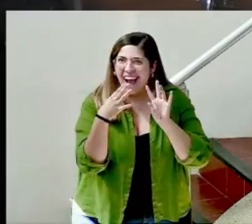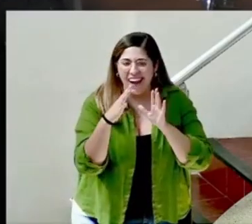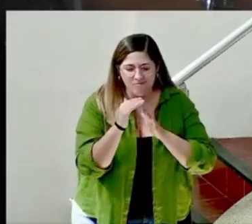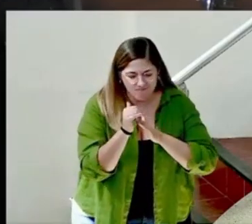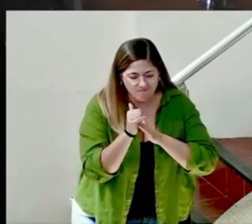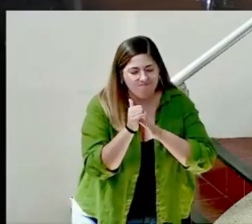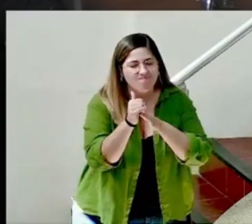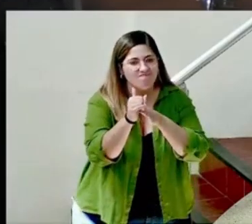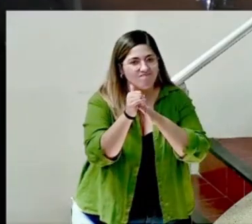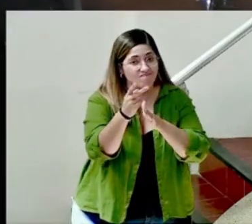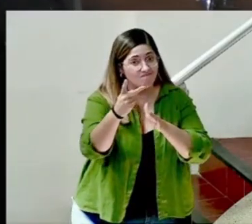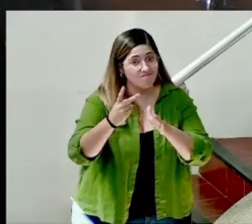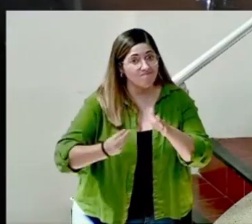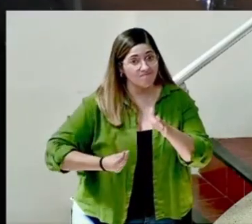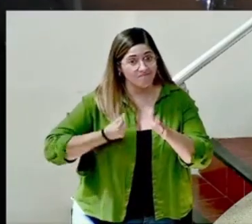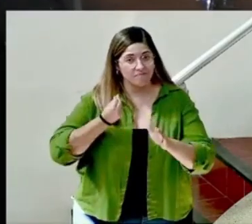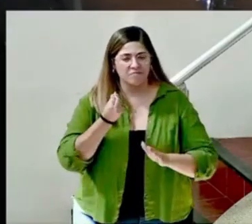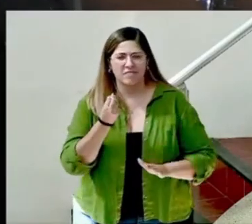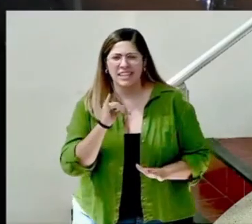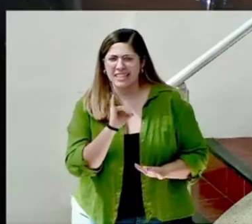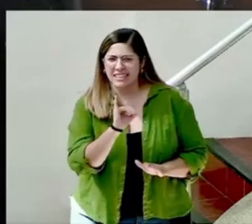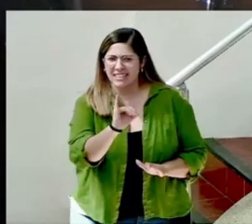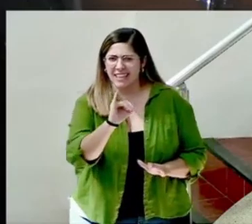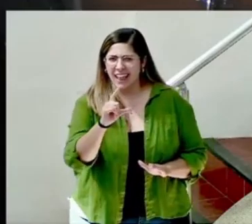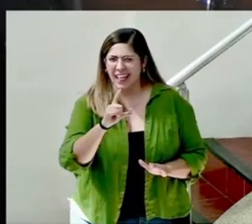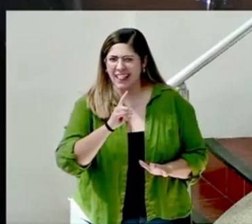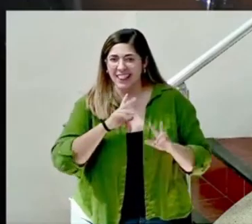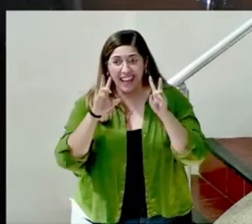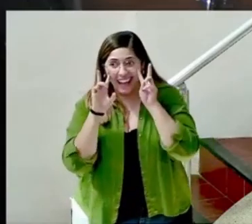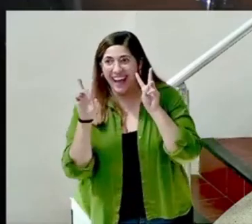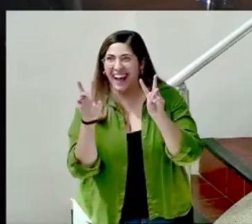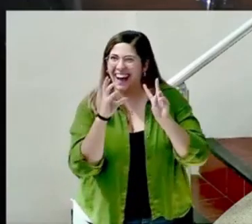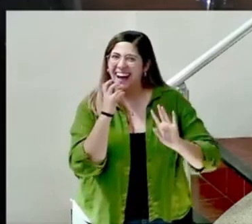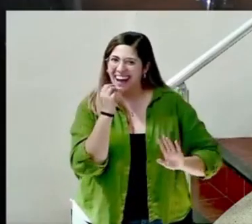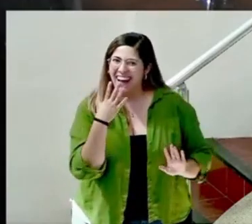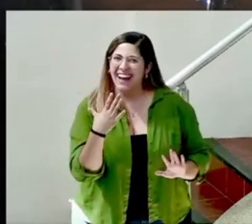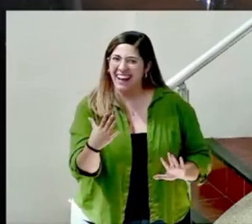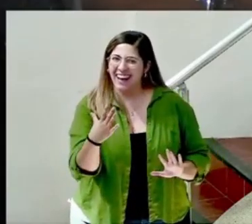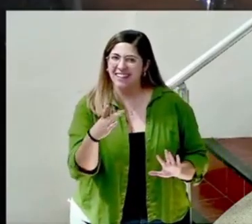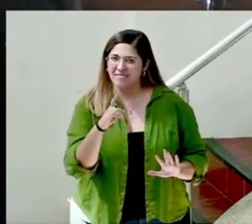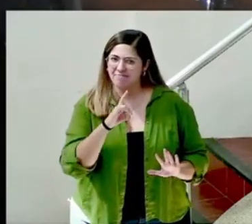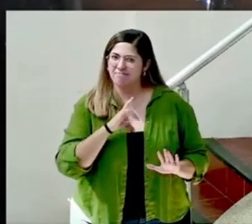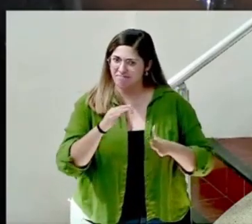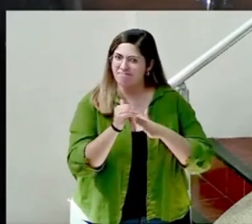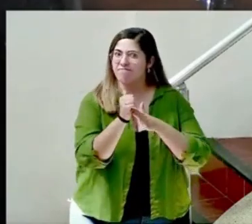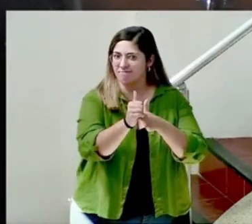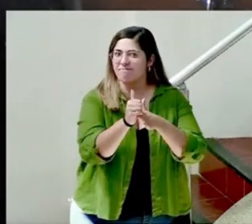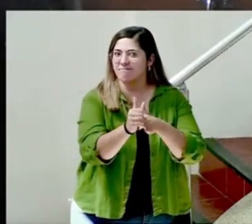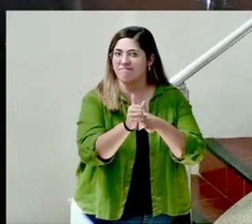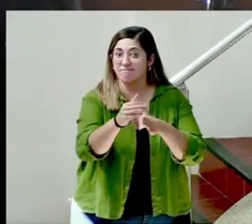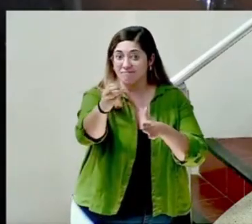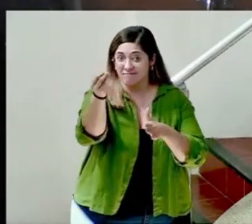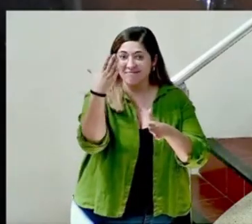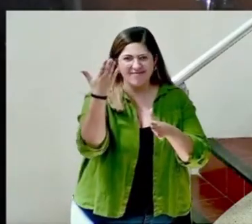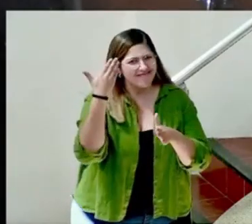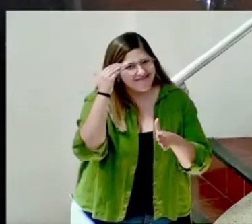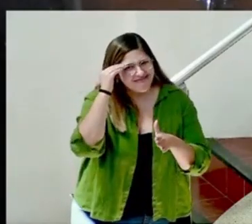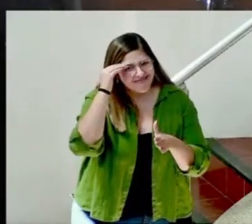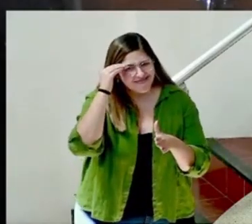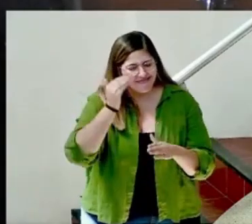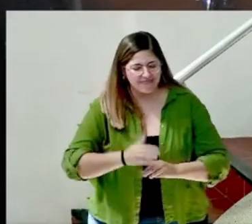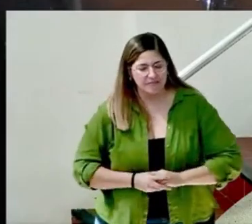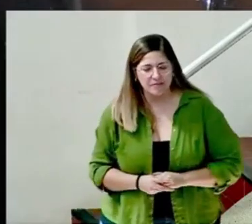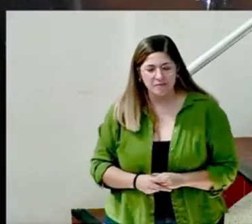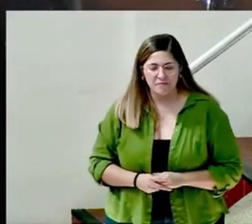na vida. Se você tem luz nos olhos, você tem direção na vida. O ensino